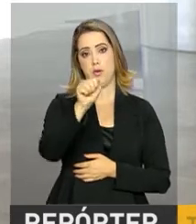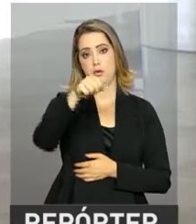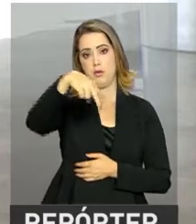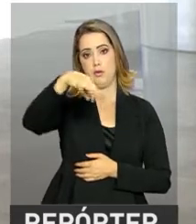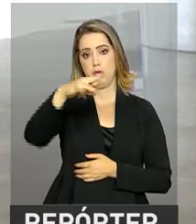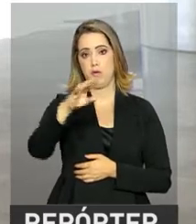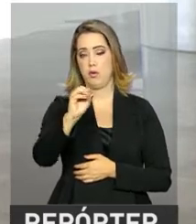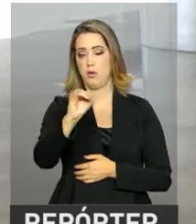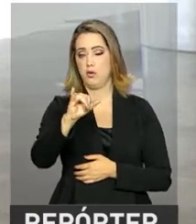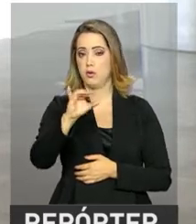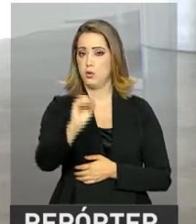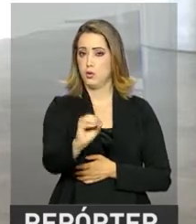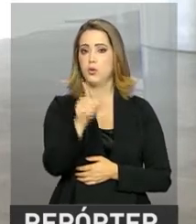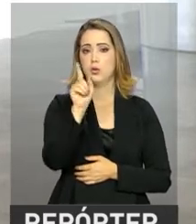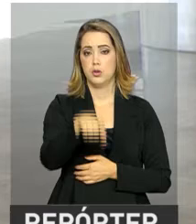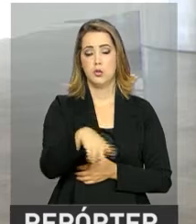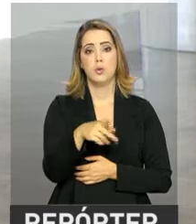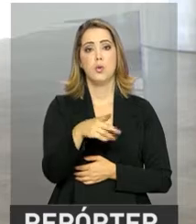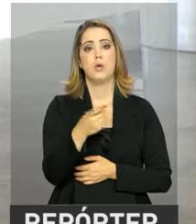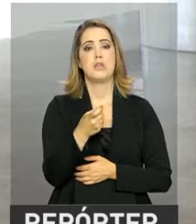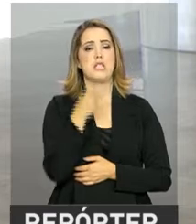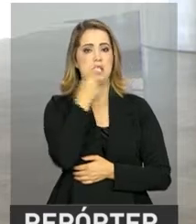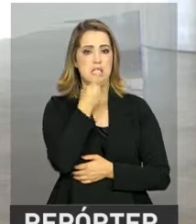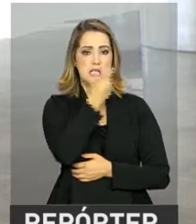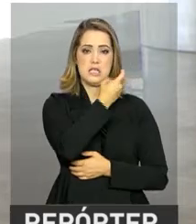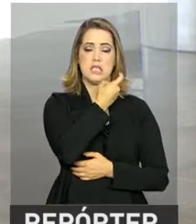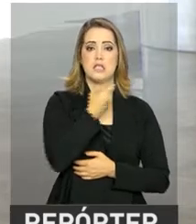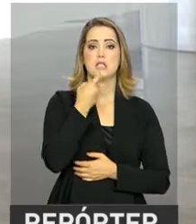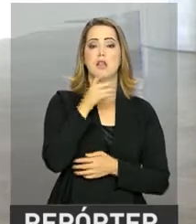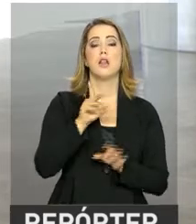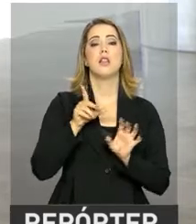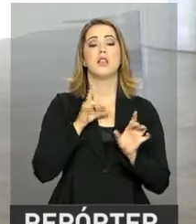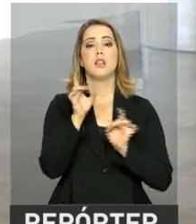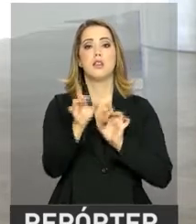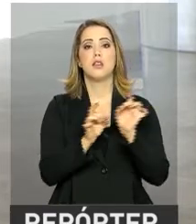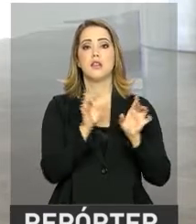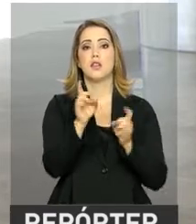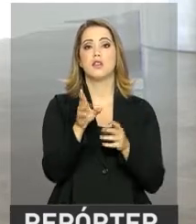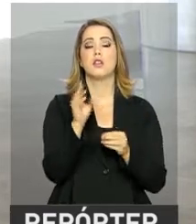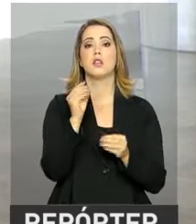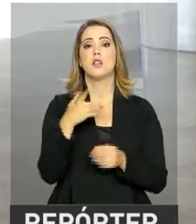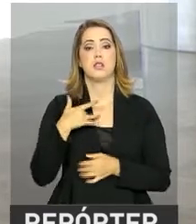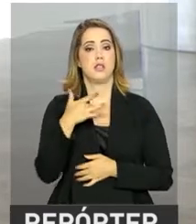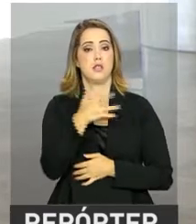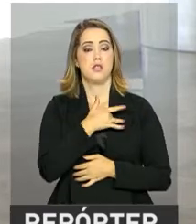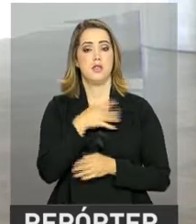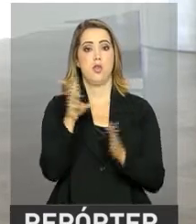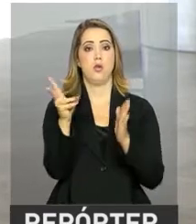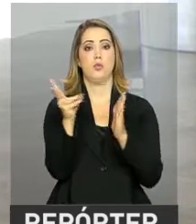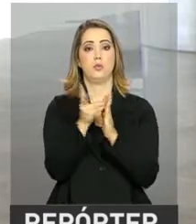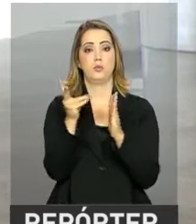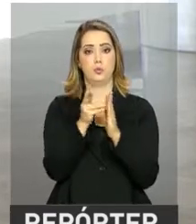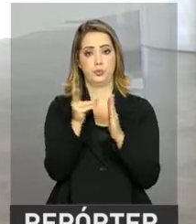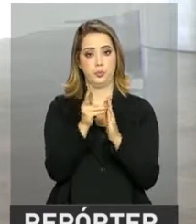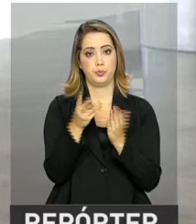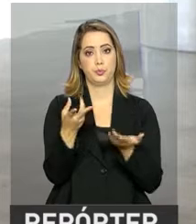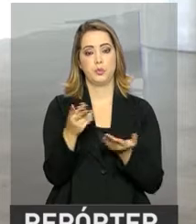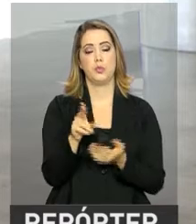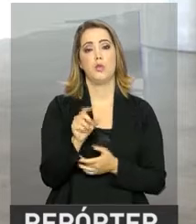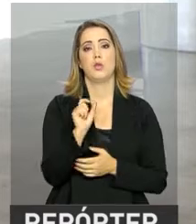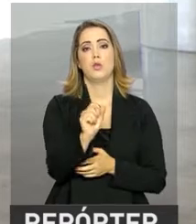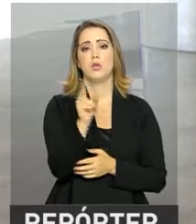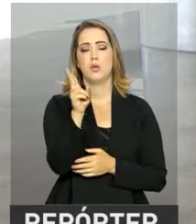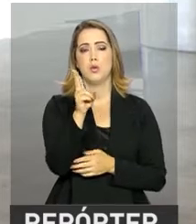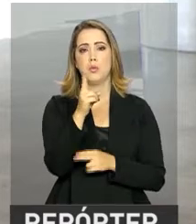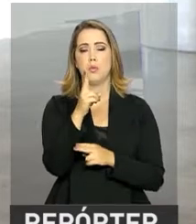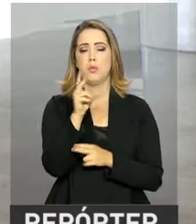em odontologia pela Universidade Federal de Alfenas e tem especialização em saúde indígena pela Universidade Federal de São Paulo. Antônio já